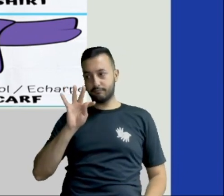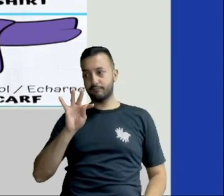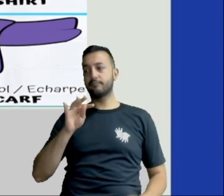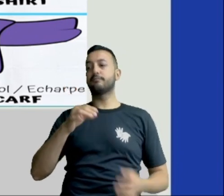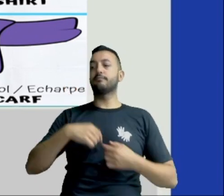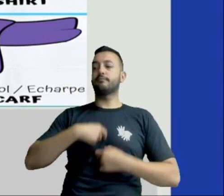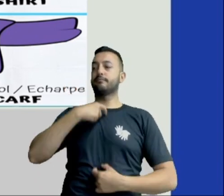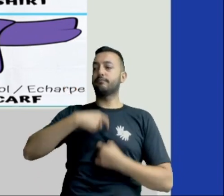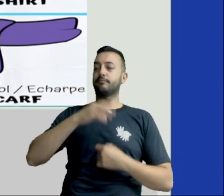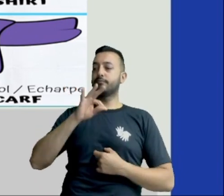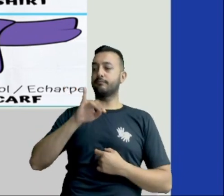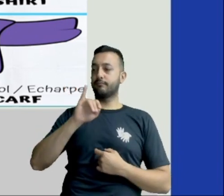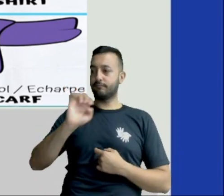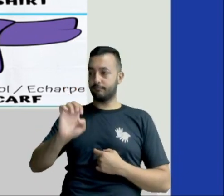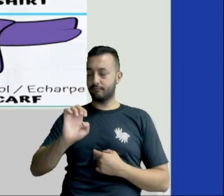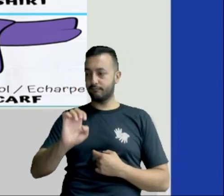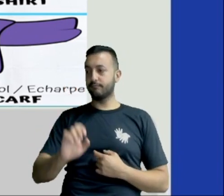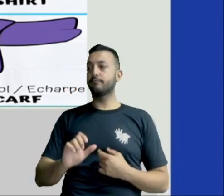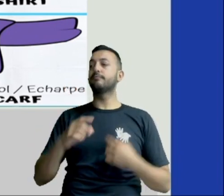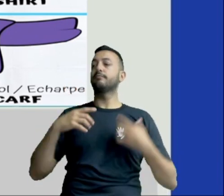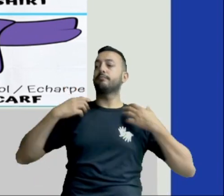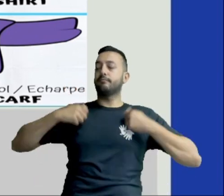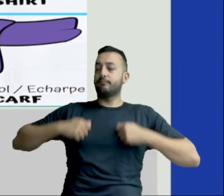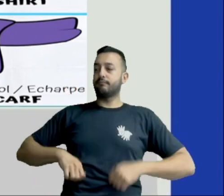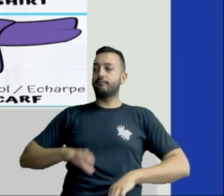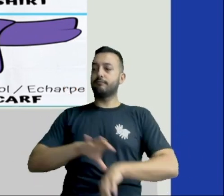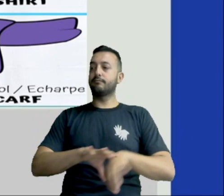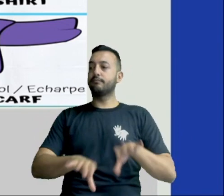gravata, sweater para o suéter,